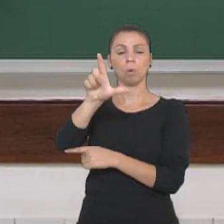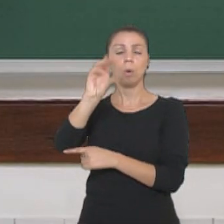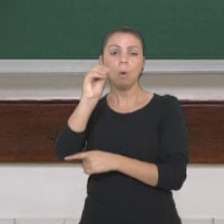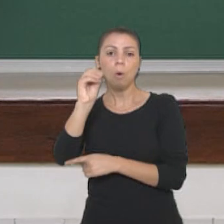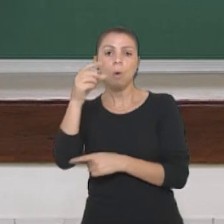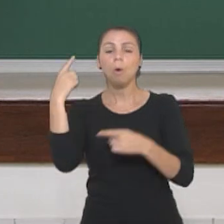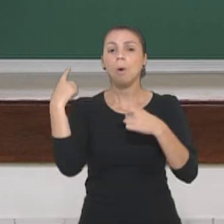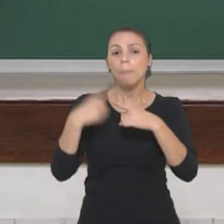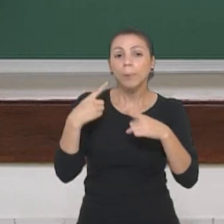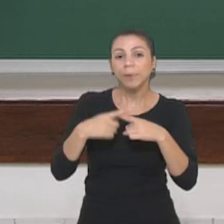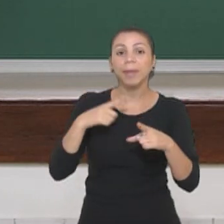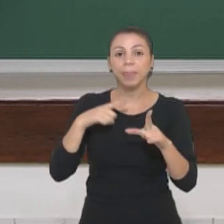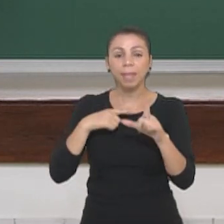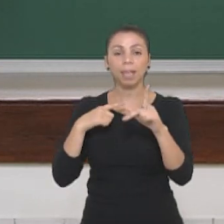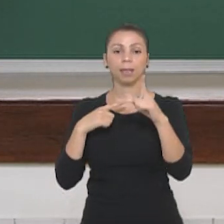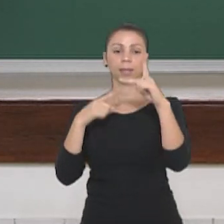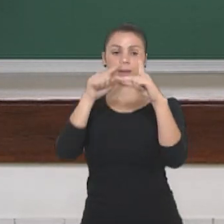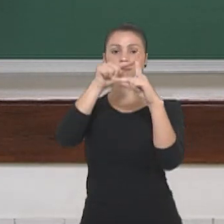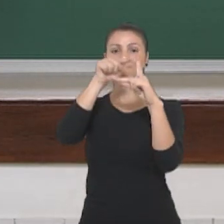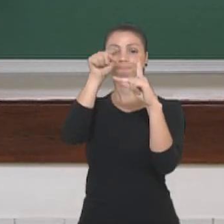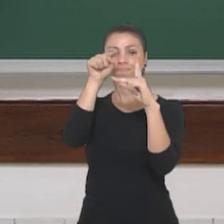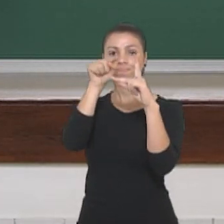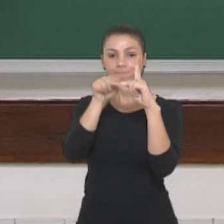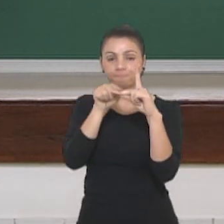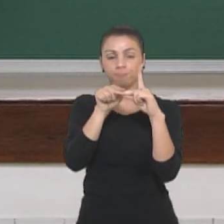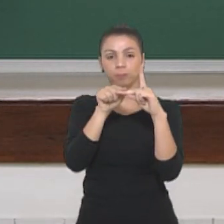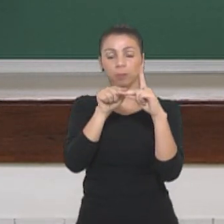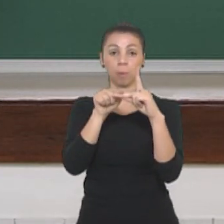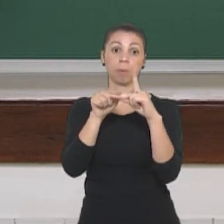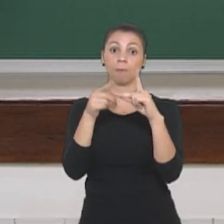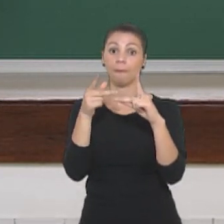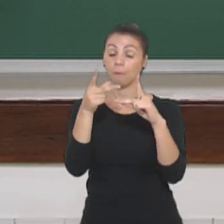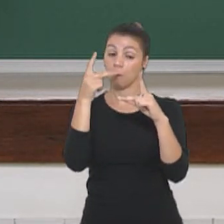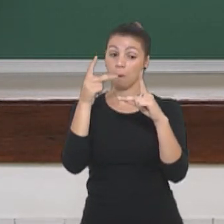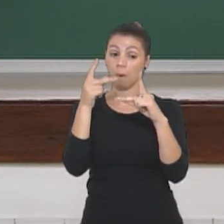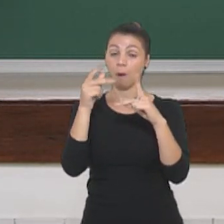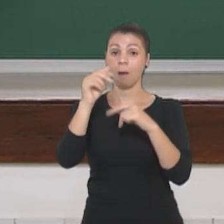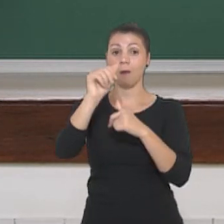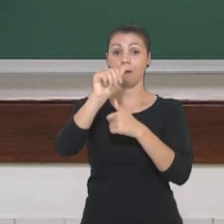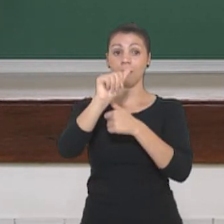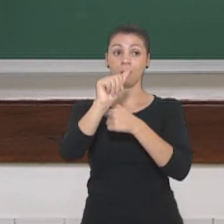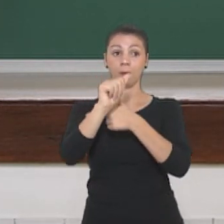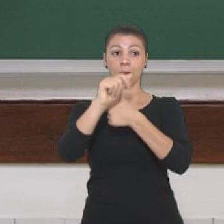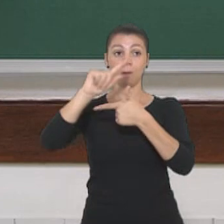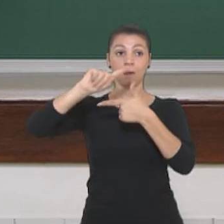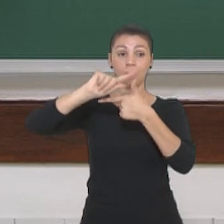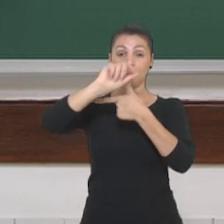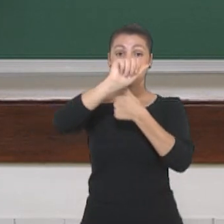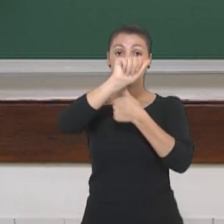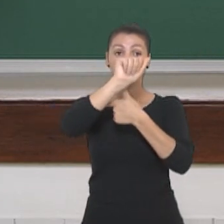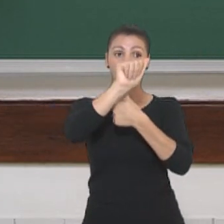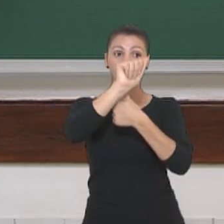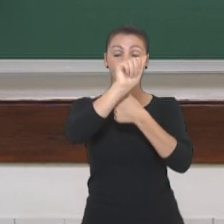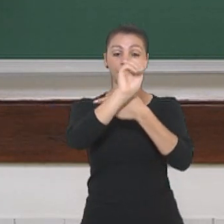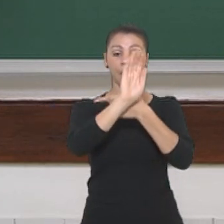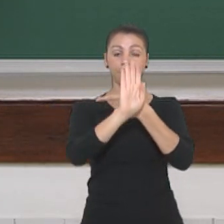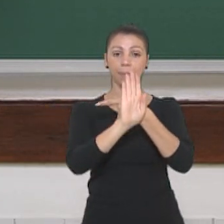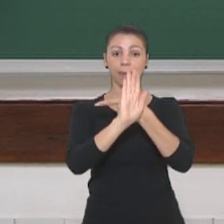vários triângulos, mas eu estou falando do triângulo ABC. Mas eu também poderia falar para vocês do